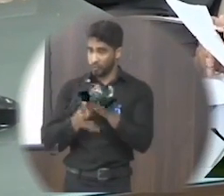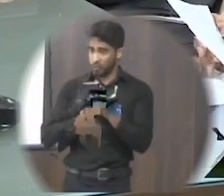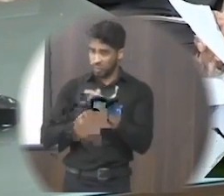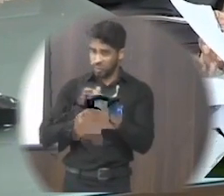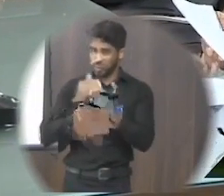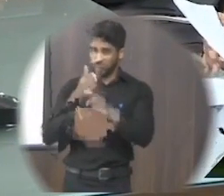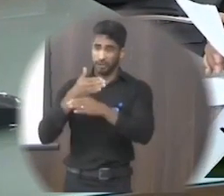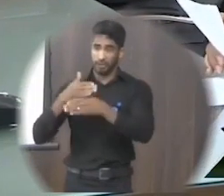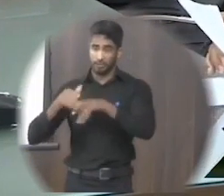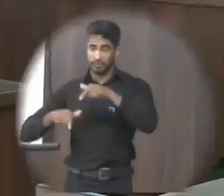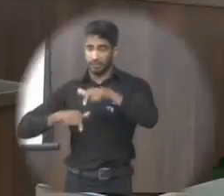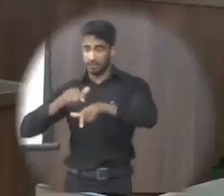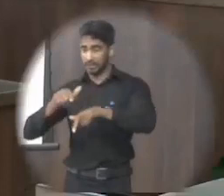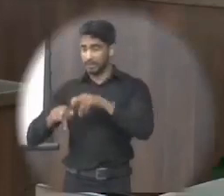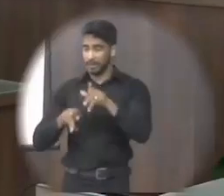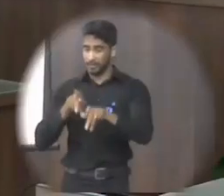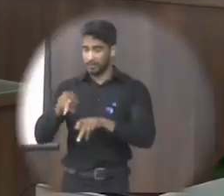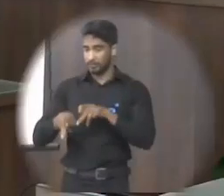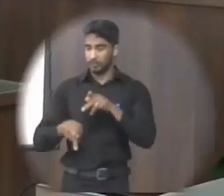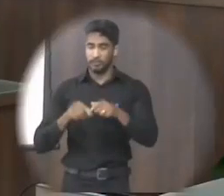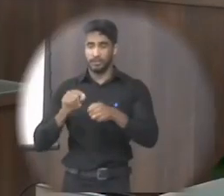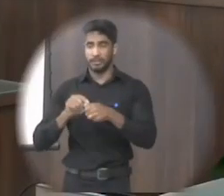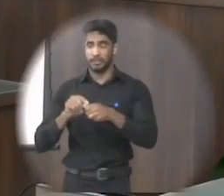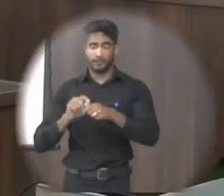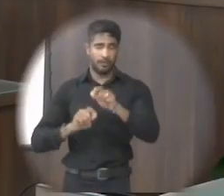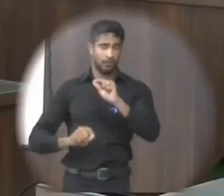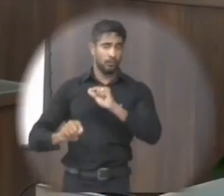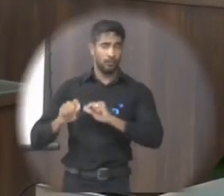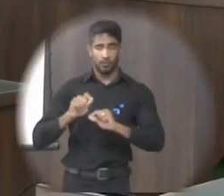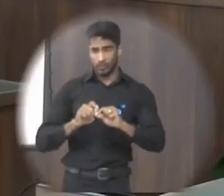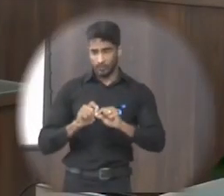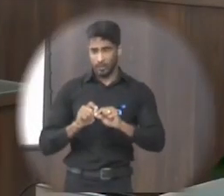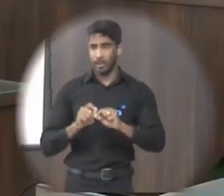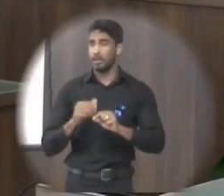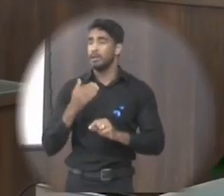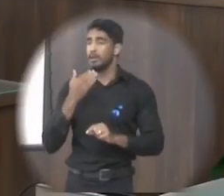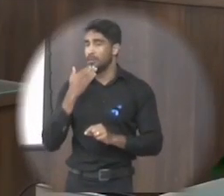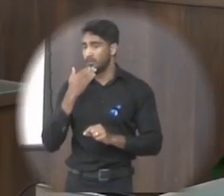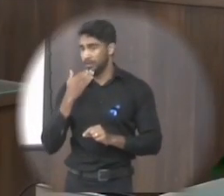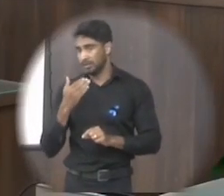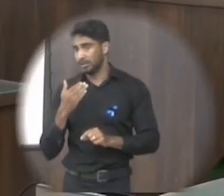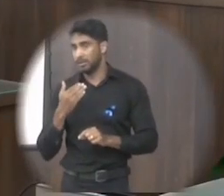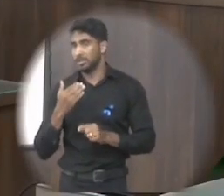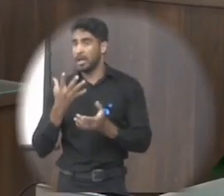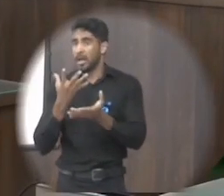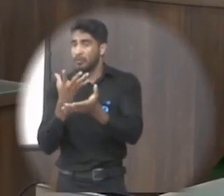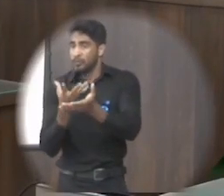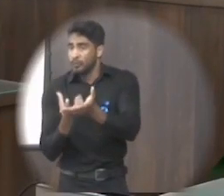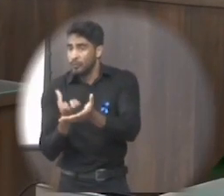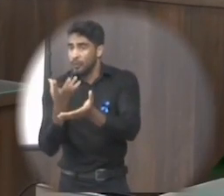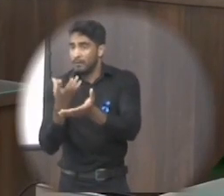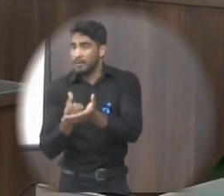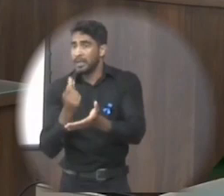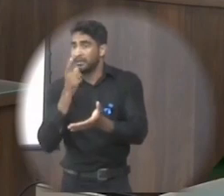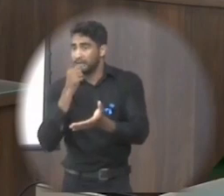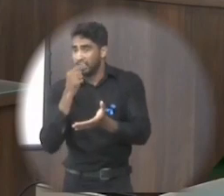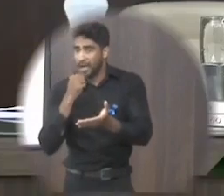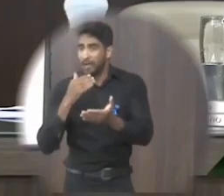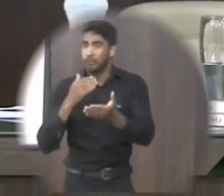Obras e Serviços Públicos seja tomada a seguinte decisão. Indica necessidade de drenagem e pavimentação das seguintes